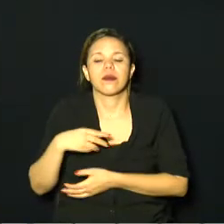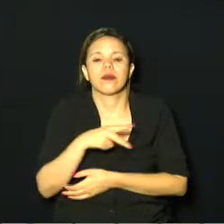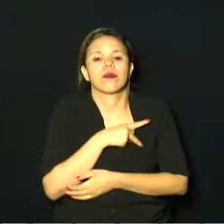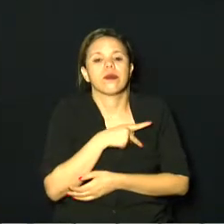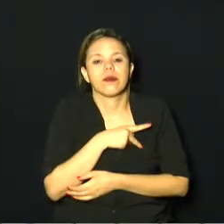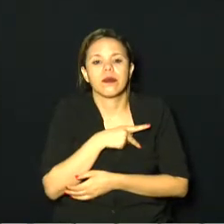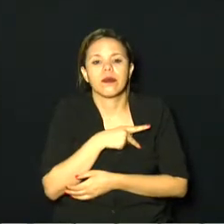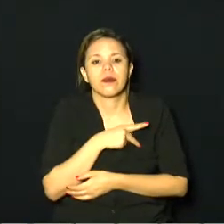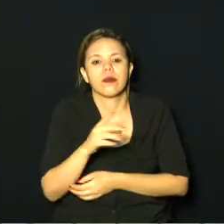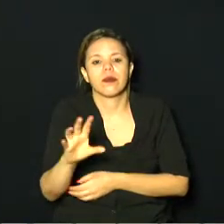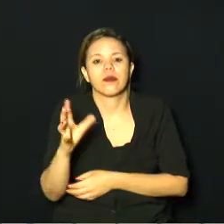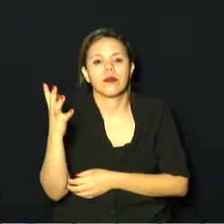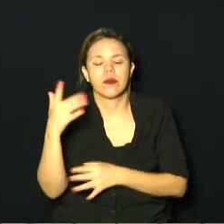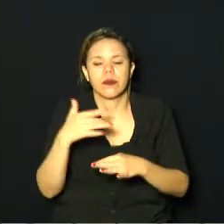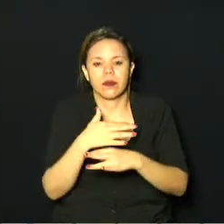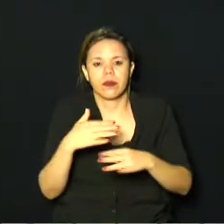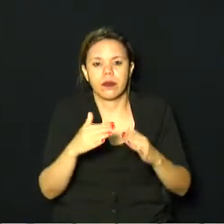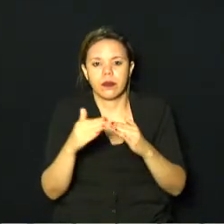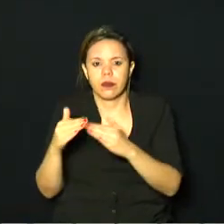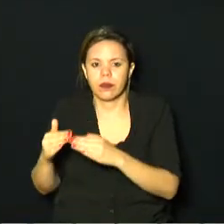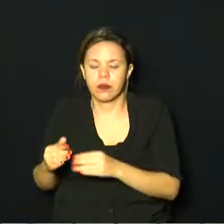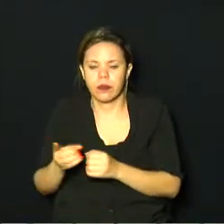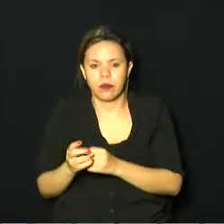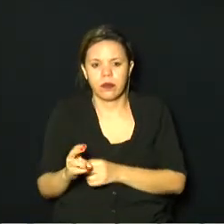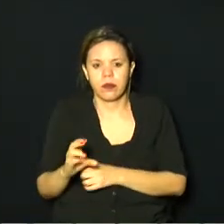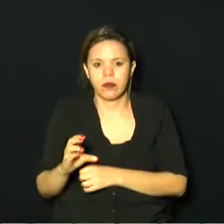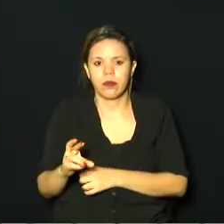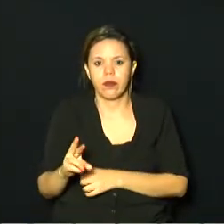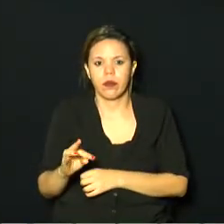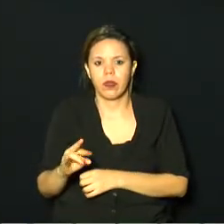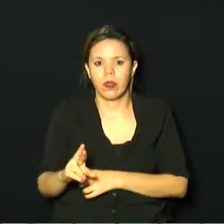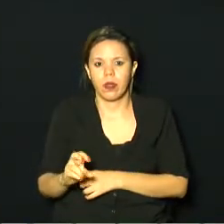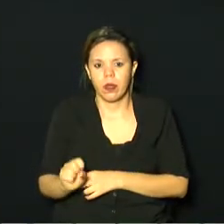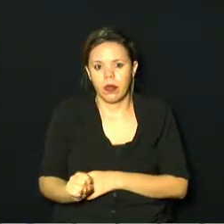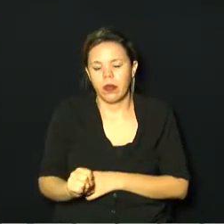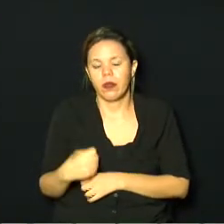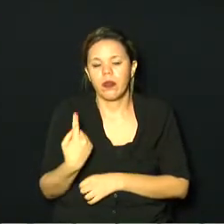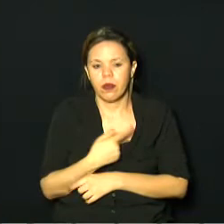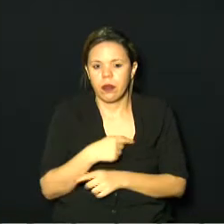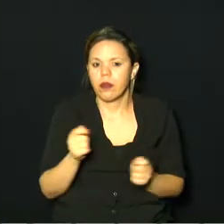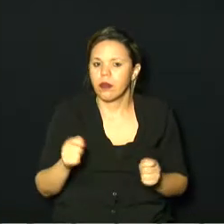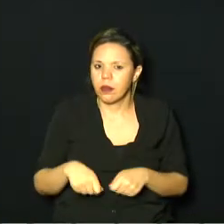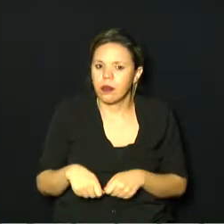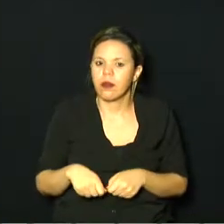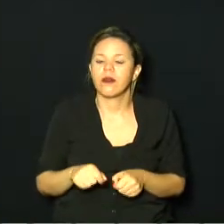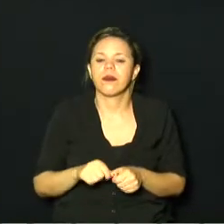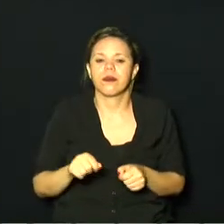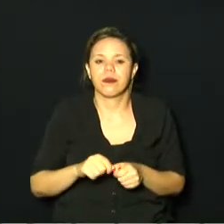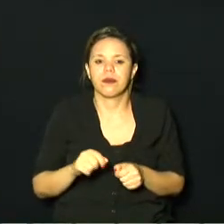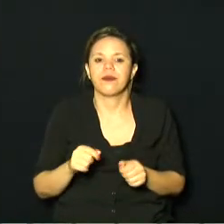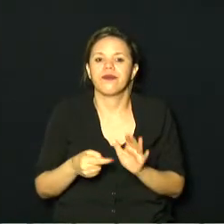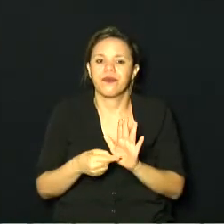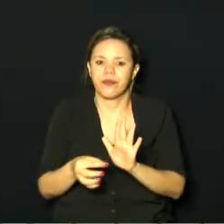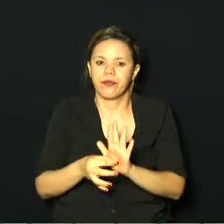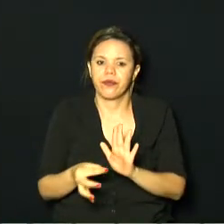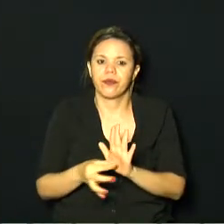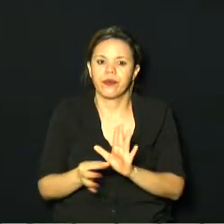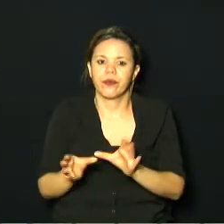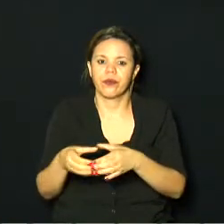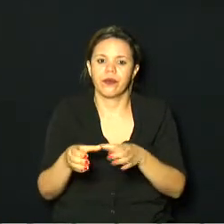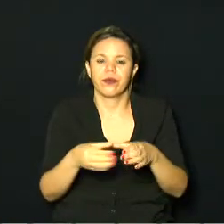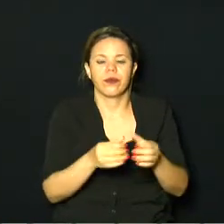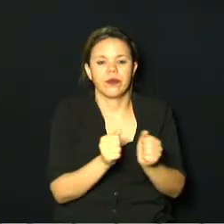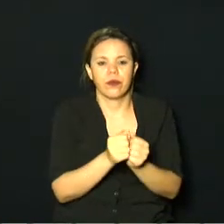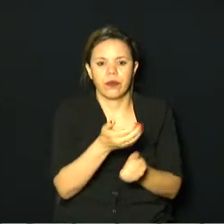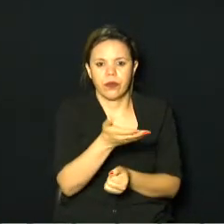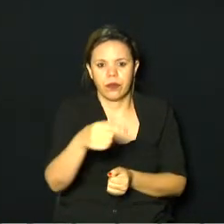de Urbanismo, para a doutora Cristiane. Eu acho que nós podemos fazer essa manifestação em conjunto com